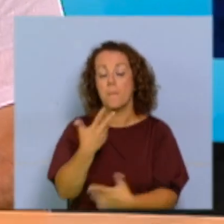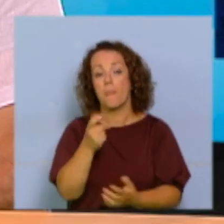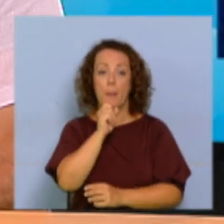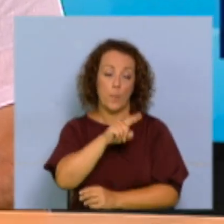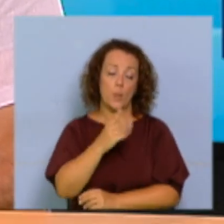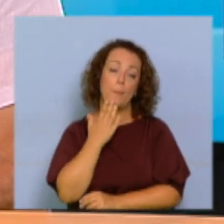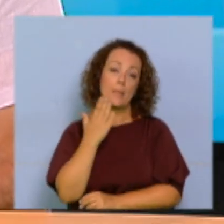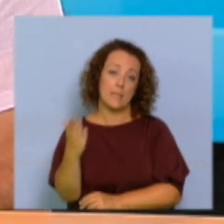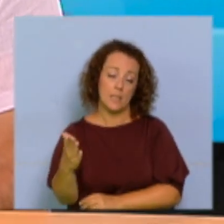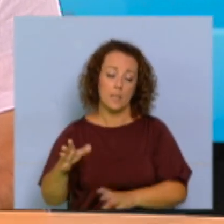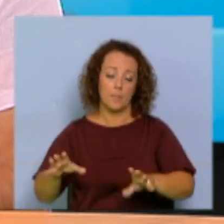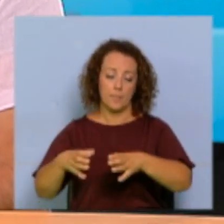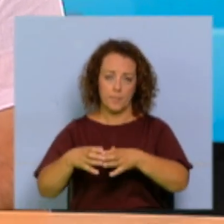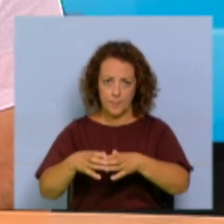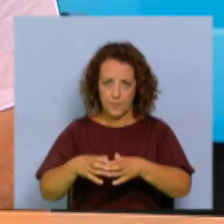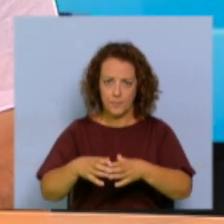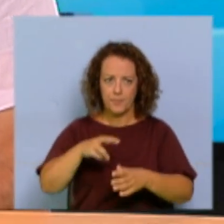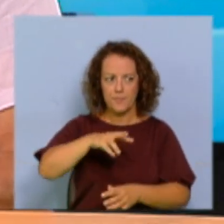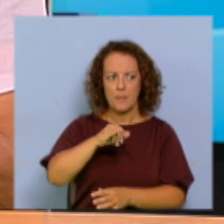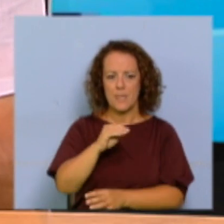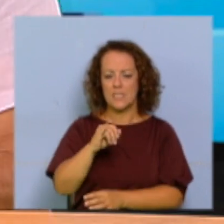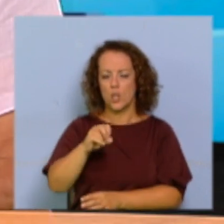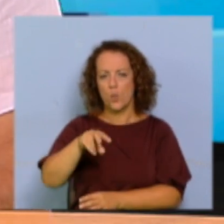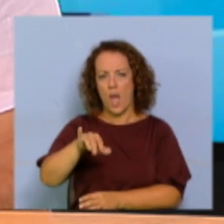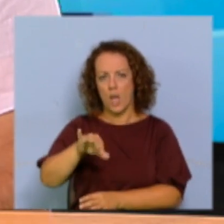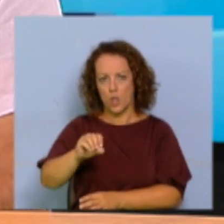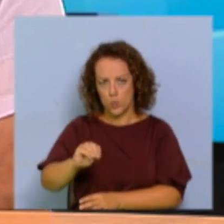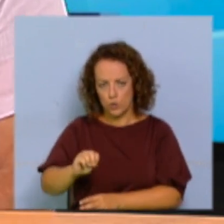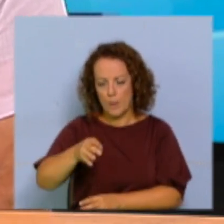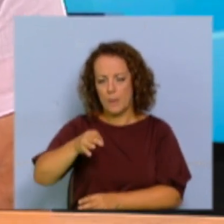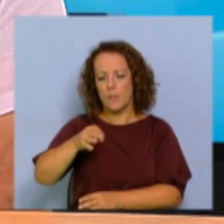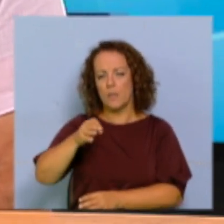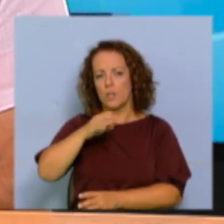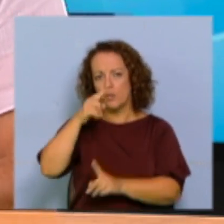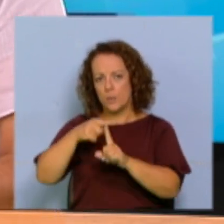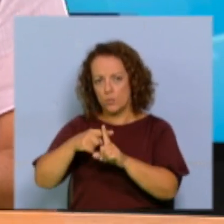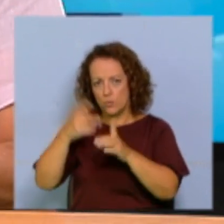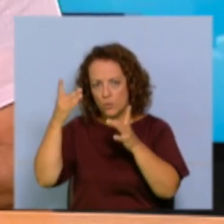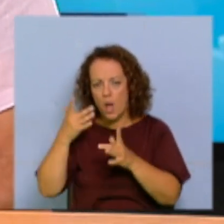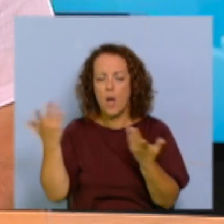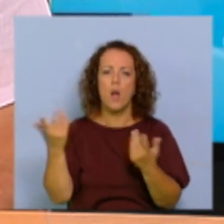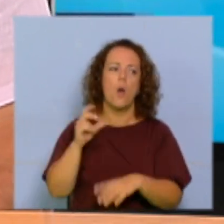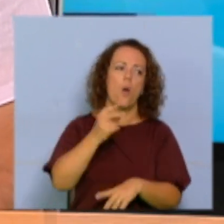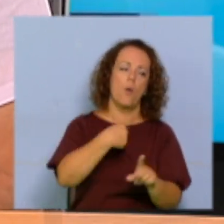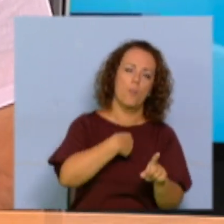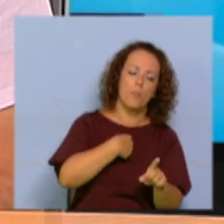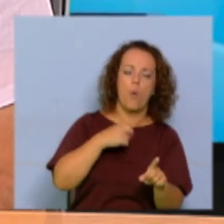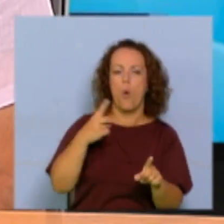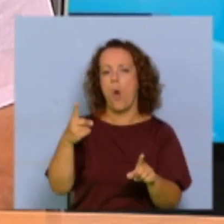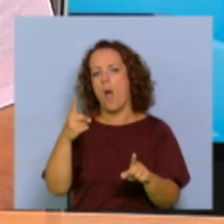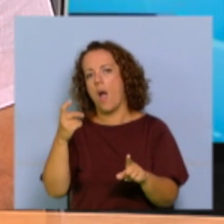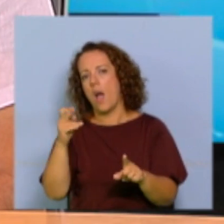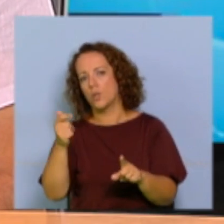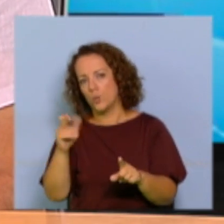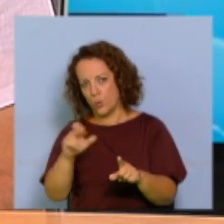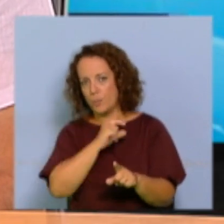pedir aos missionários do Espírito Santo, pode-se pedir ou através da minha página do Facebook, através da página do Facebook do Artur. Muito bem. Fica